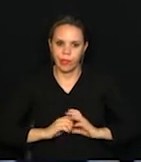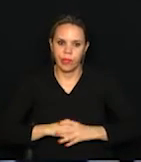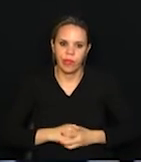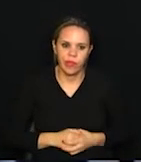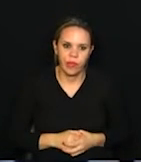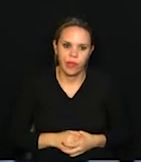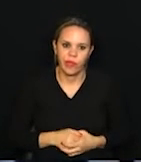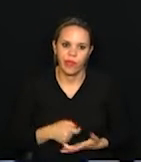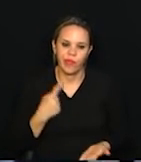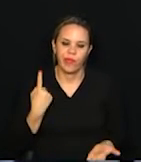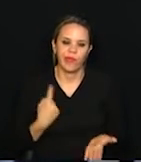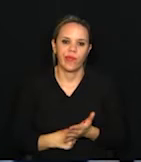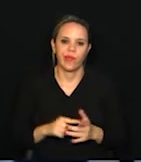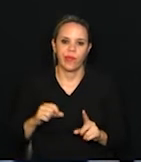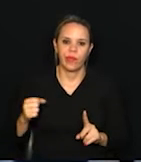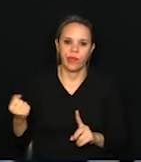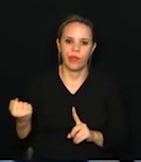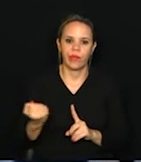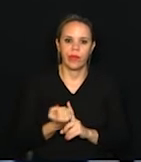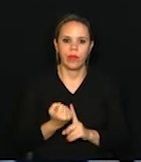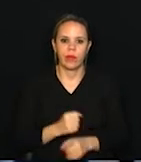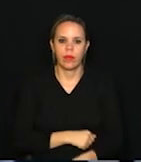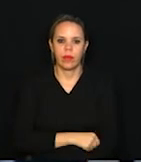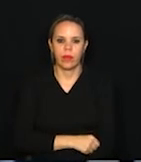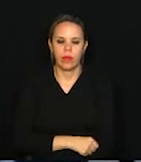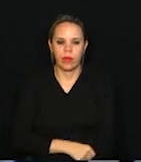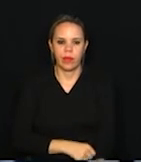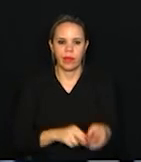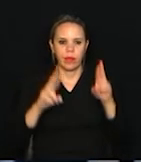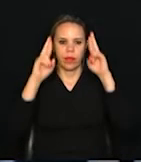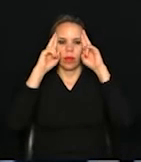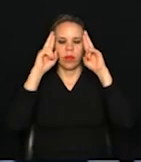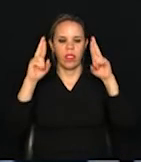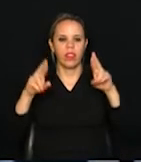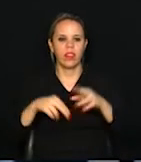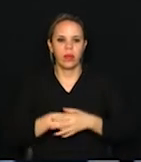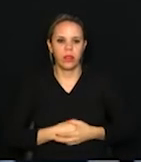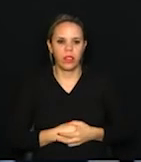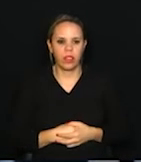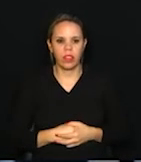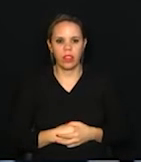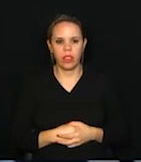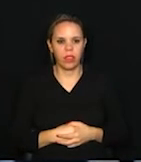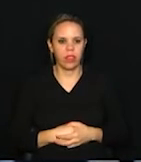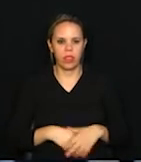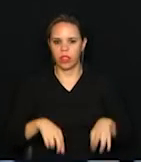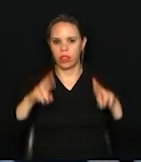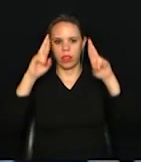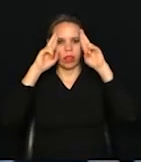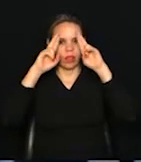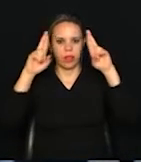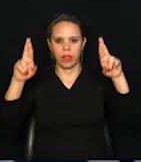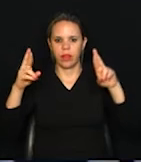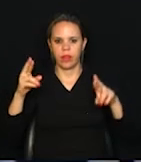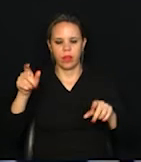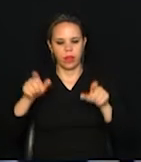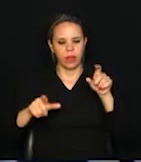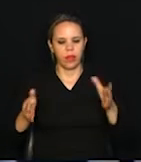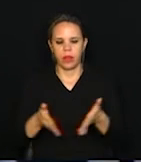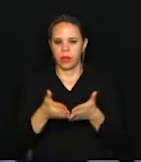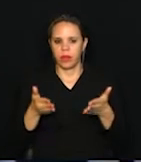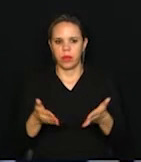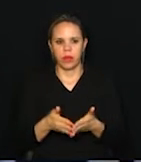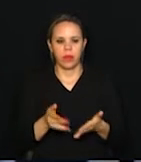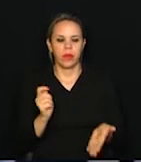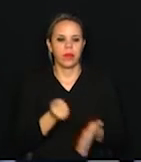o compromisso social, é o respeito com o próximo, é o respeito com o mais fraco. Como é que